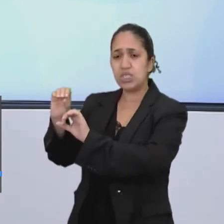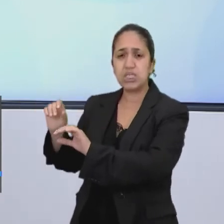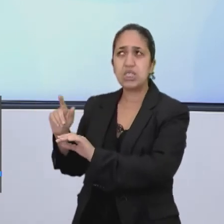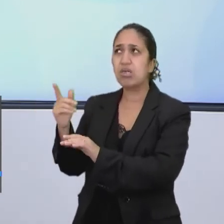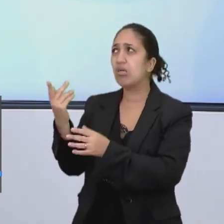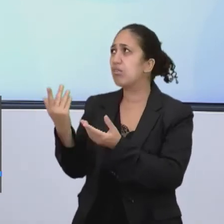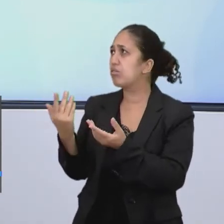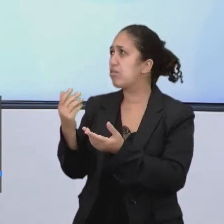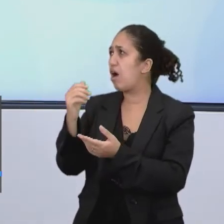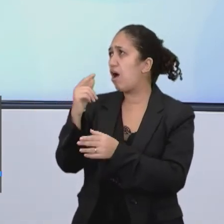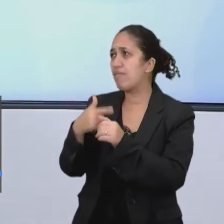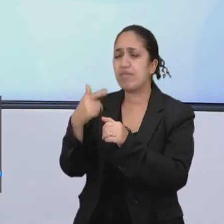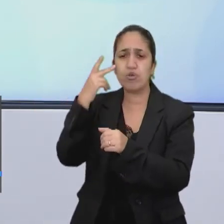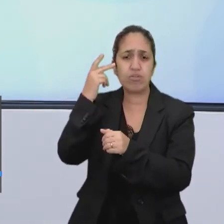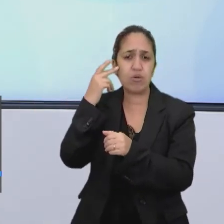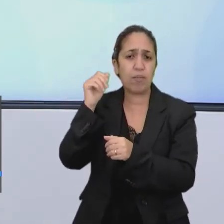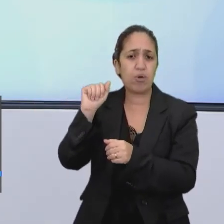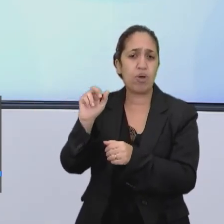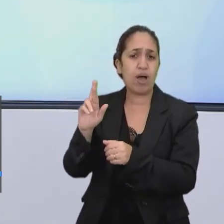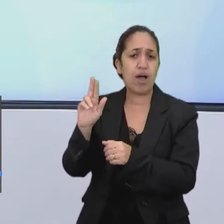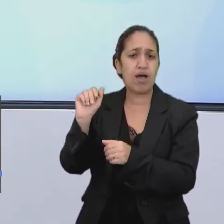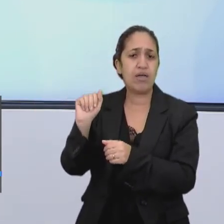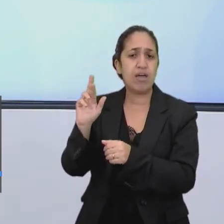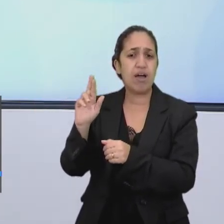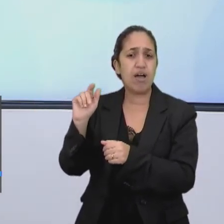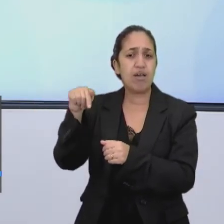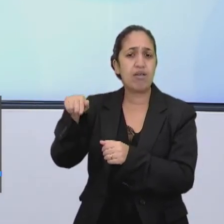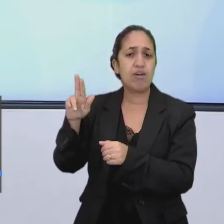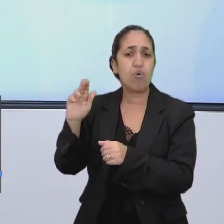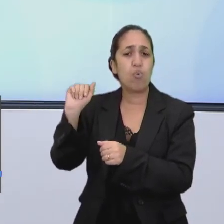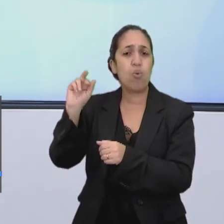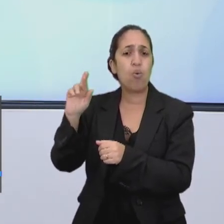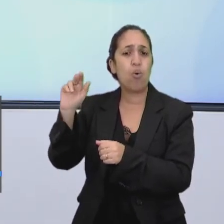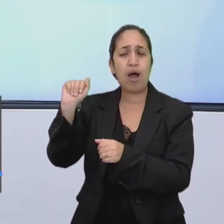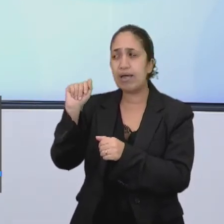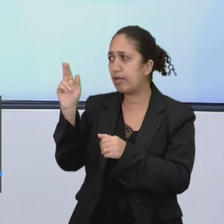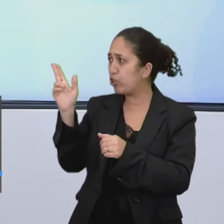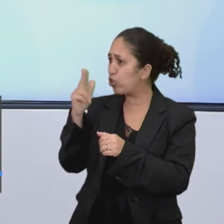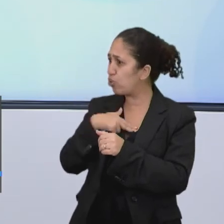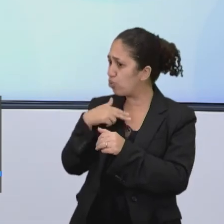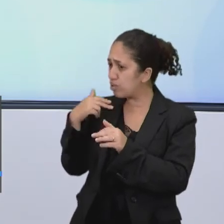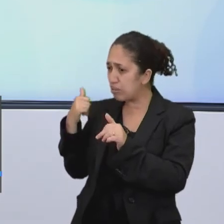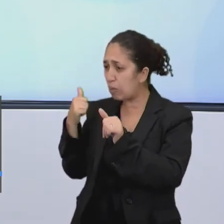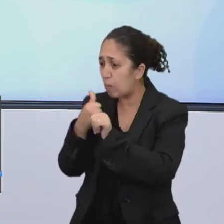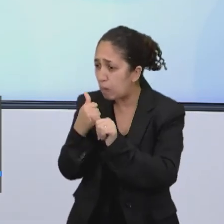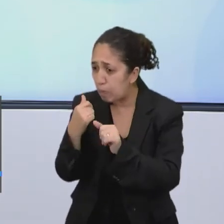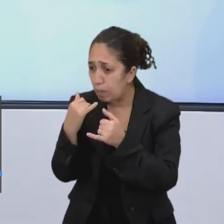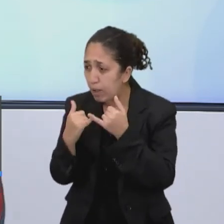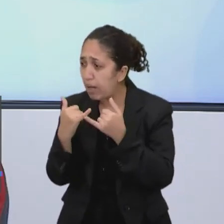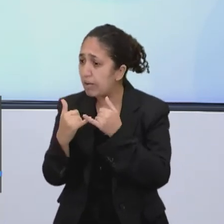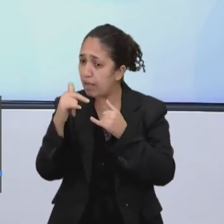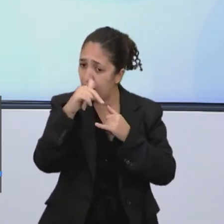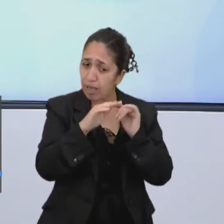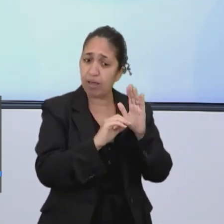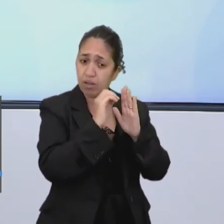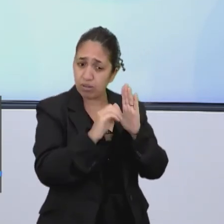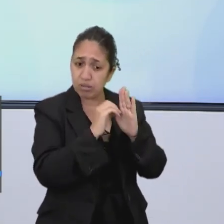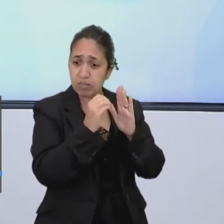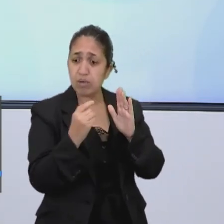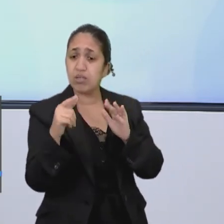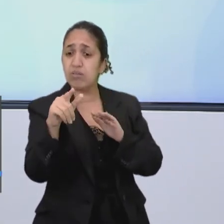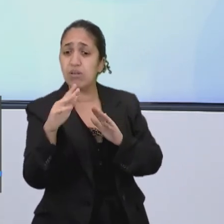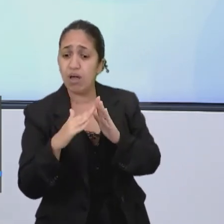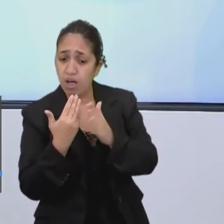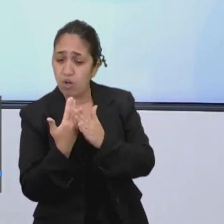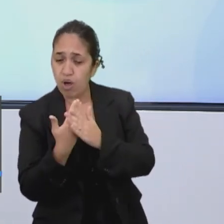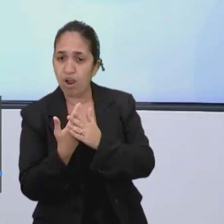lá, Araraquara. O pessoal lá deu mesmo, chegou muito próximo dos dados aqui do centro de mídias e da escola X. Então, o